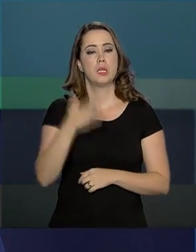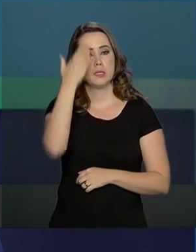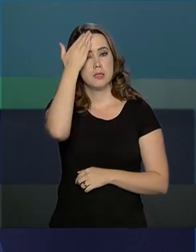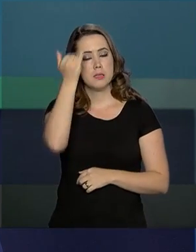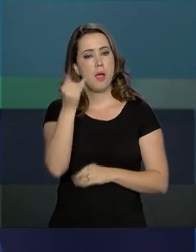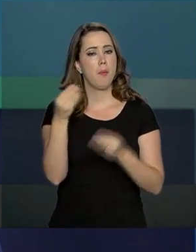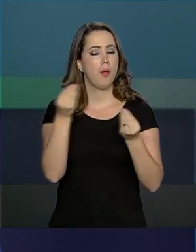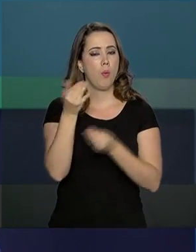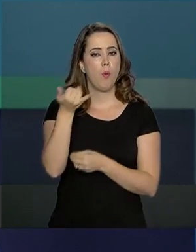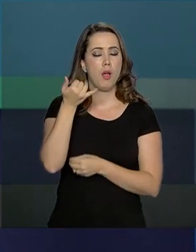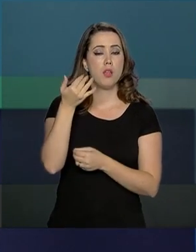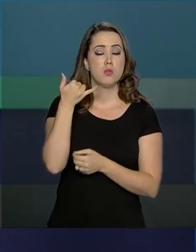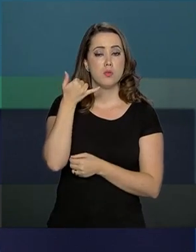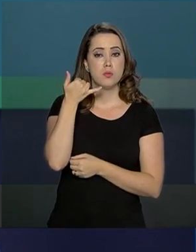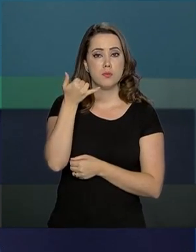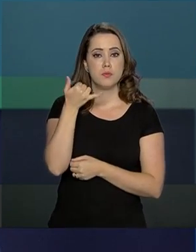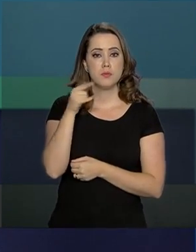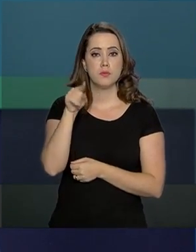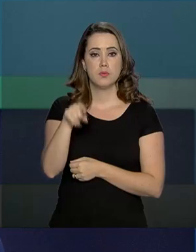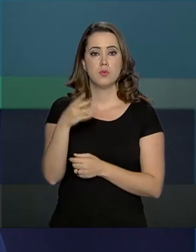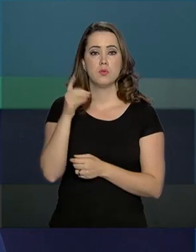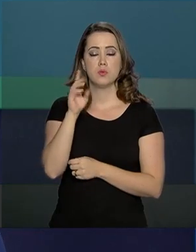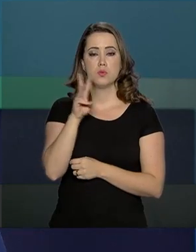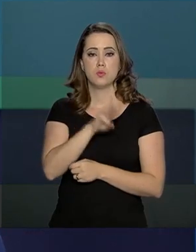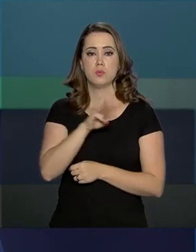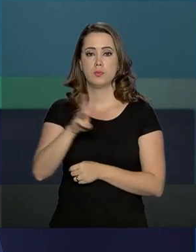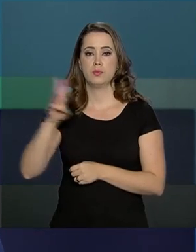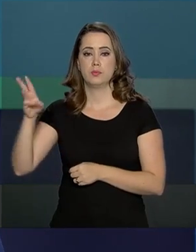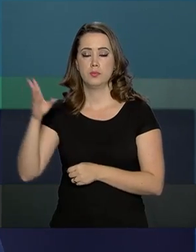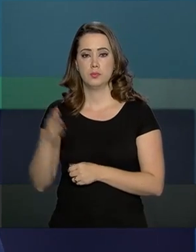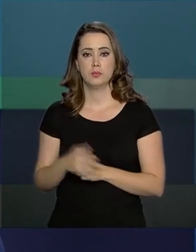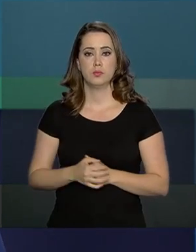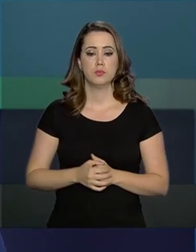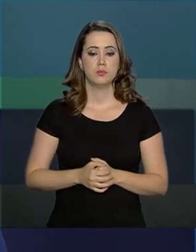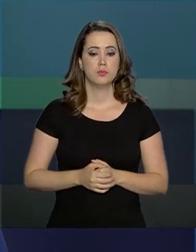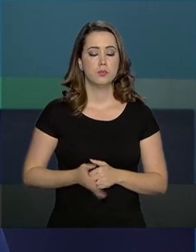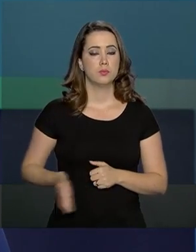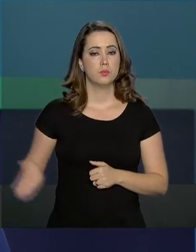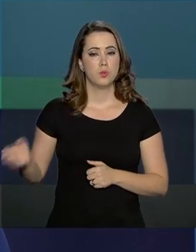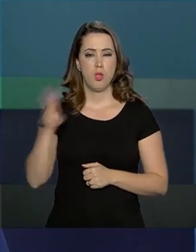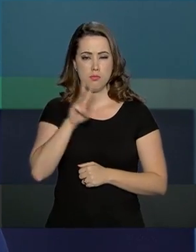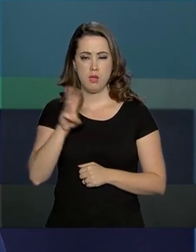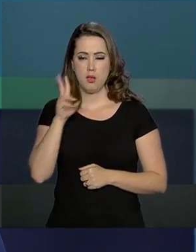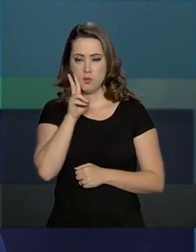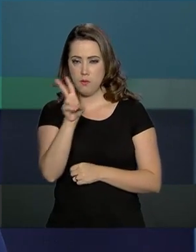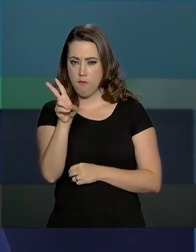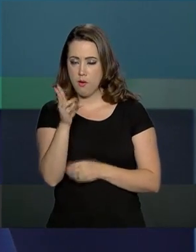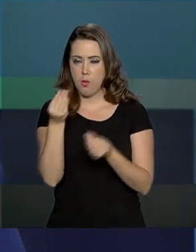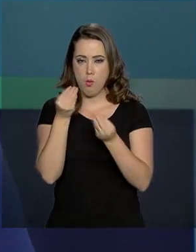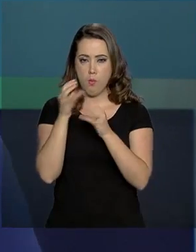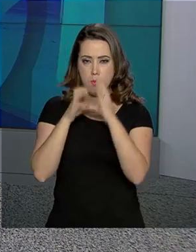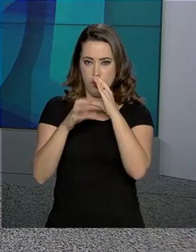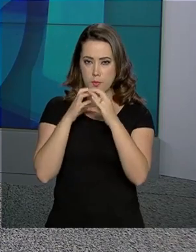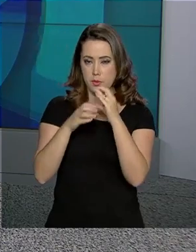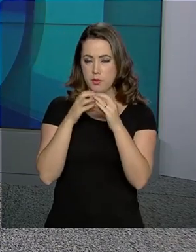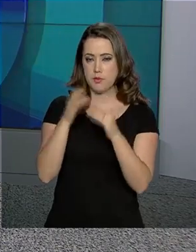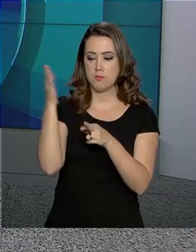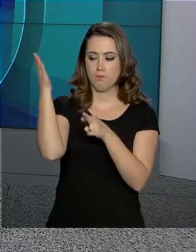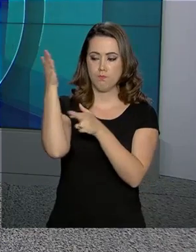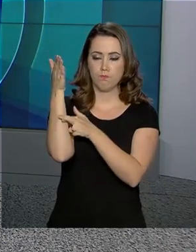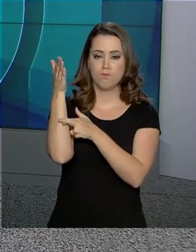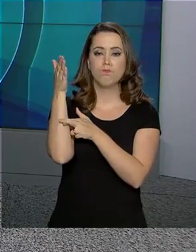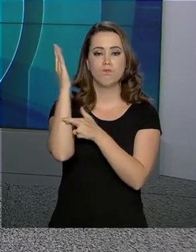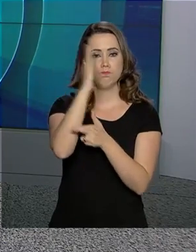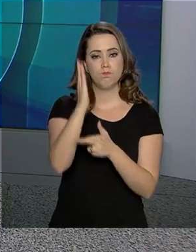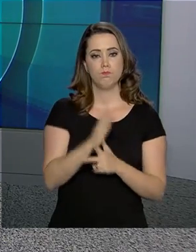Para saber os contatos, basta acessar o site do Itamaraty na internet. E